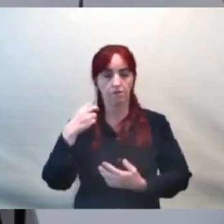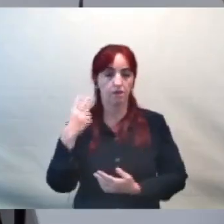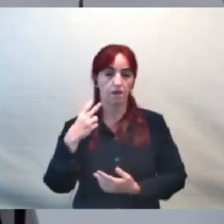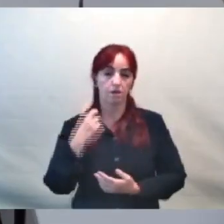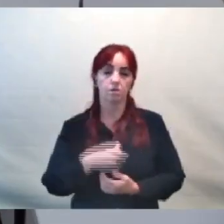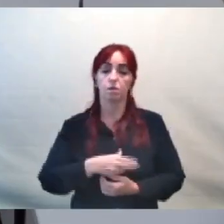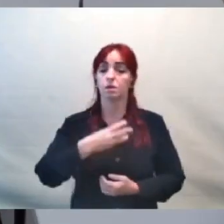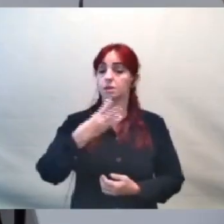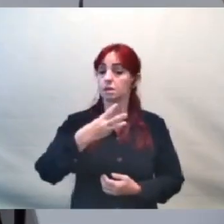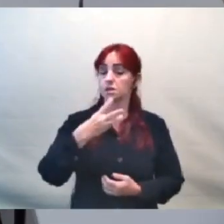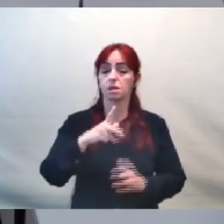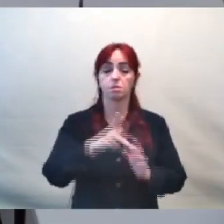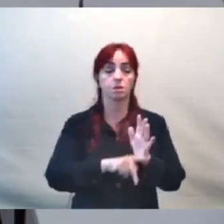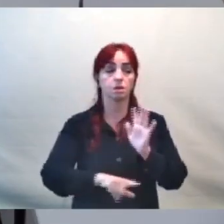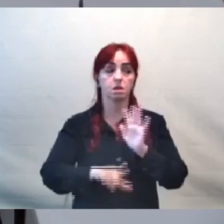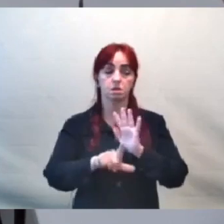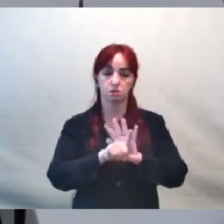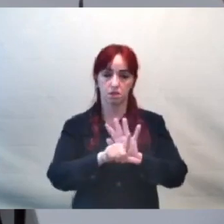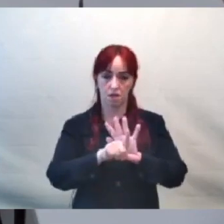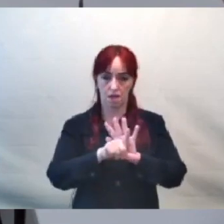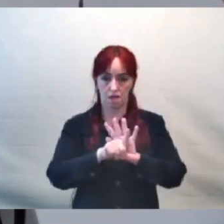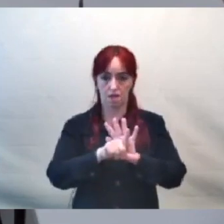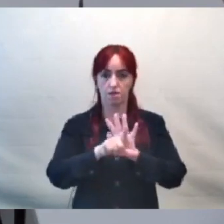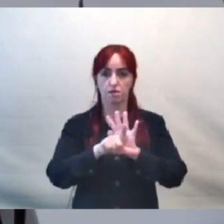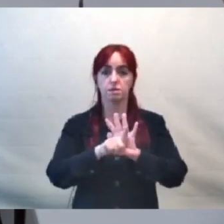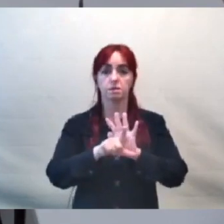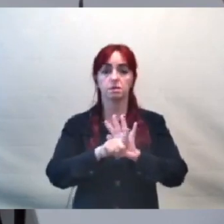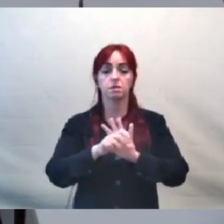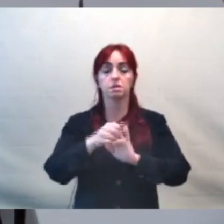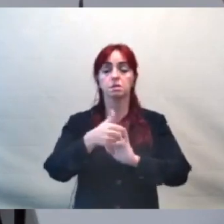de lei é o projeto de lei